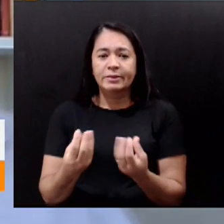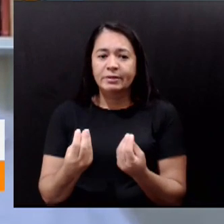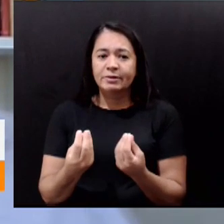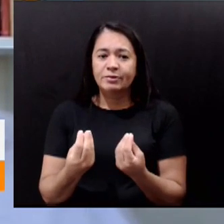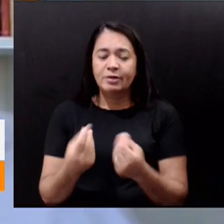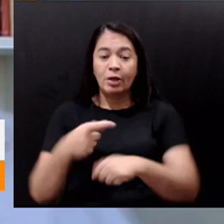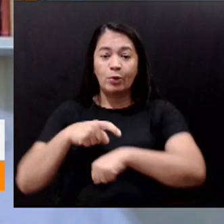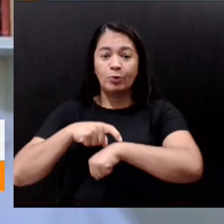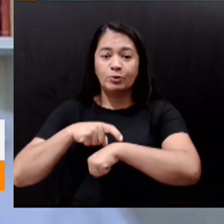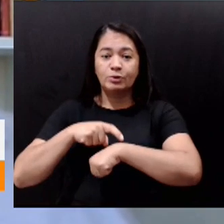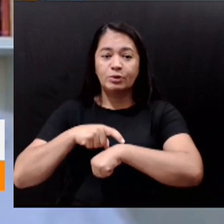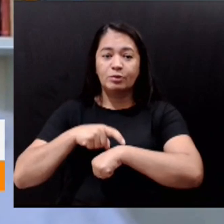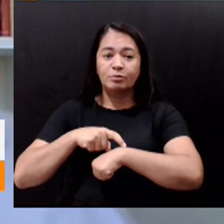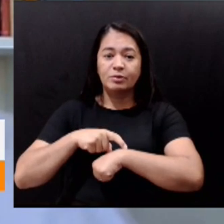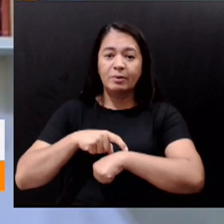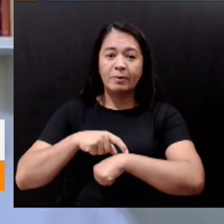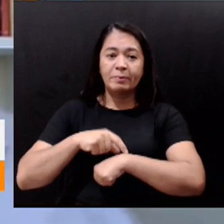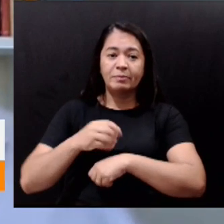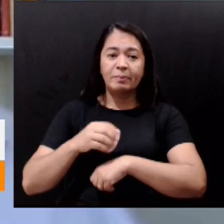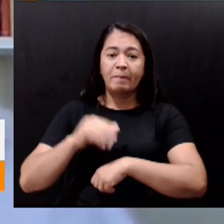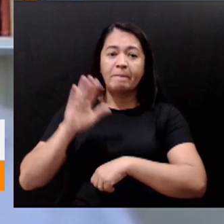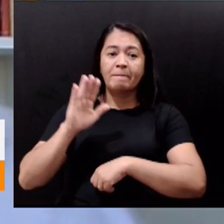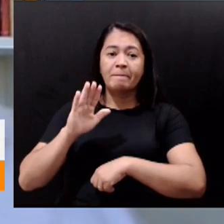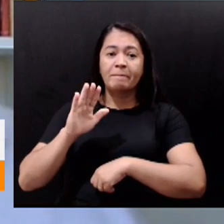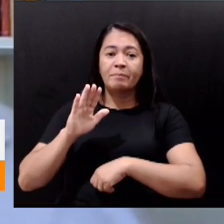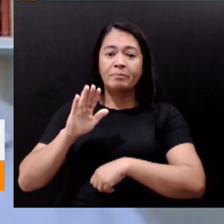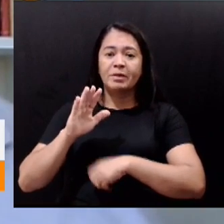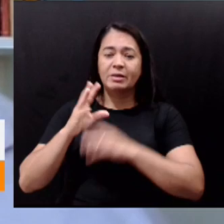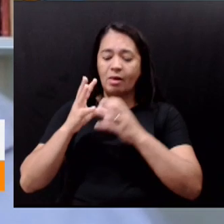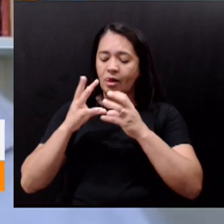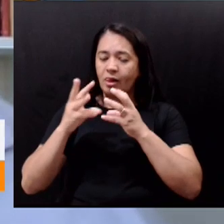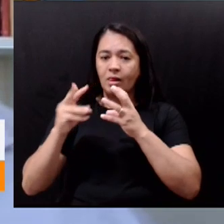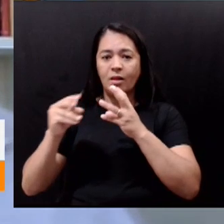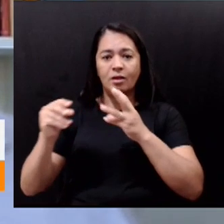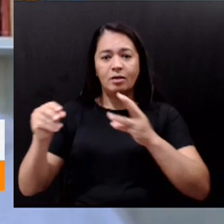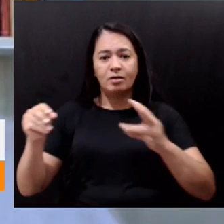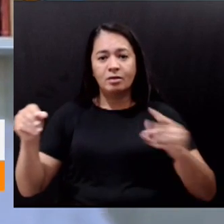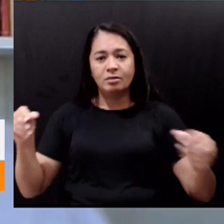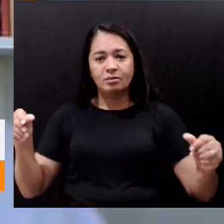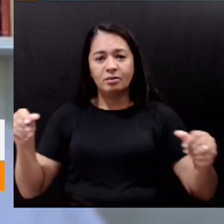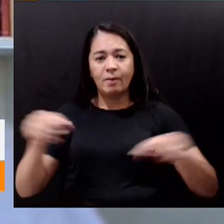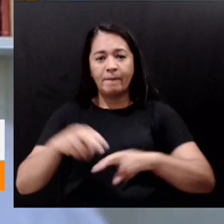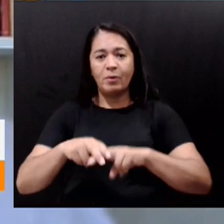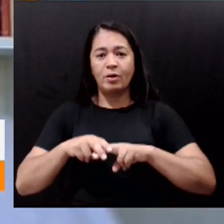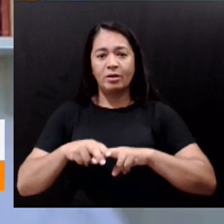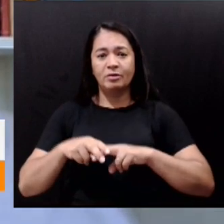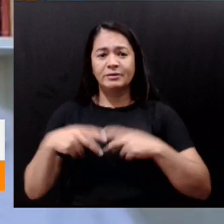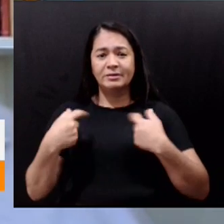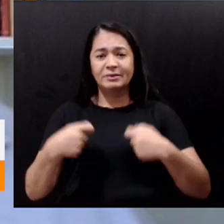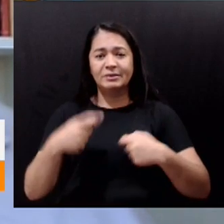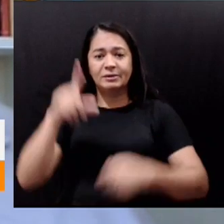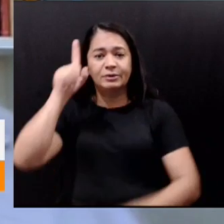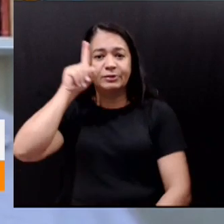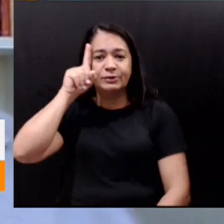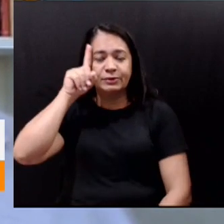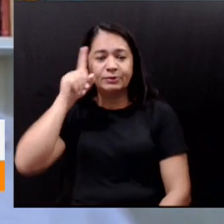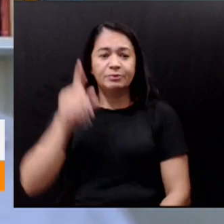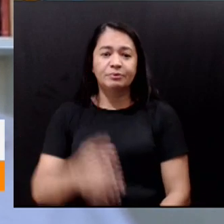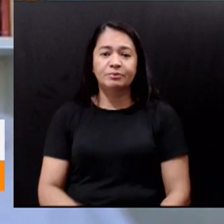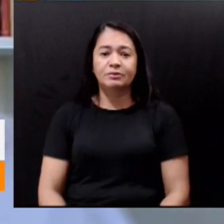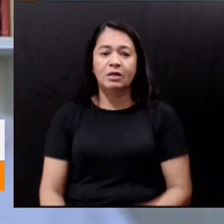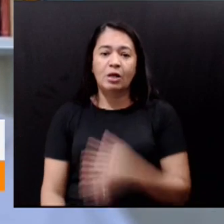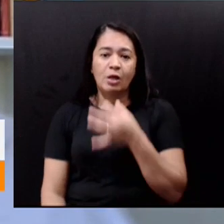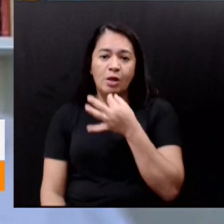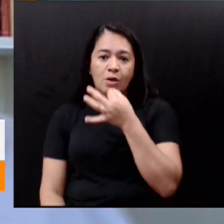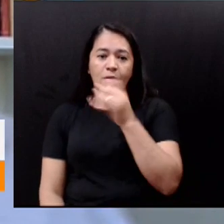sendo cada vez mais corroído por essa demanda diária. E eu acho que assim, o que a